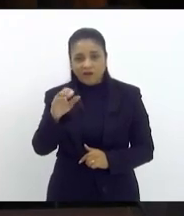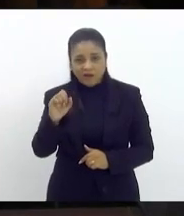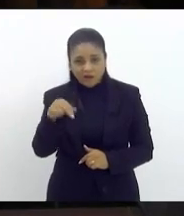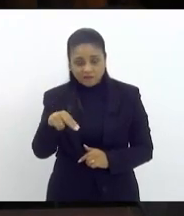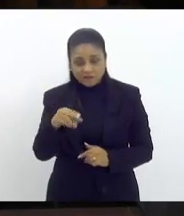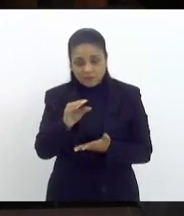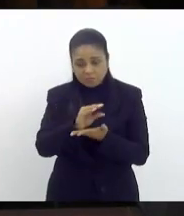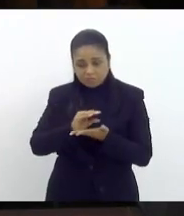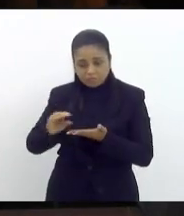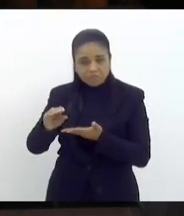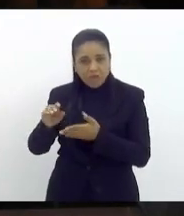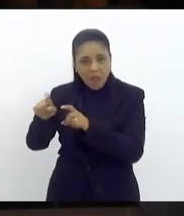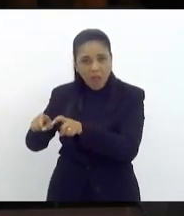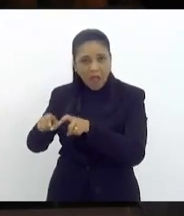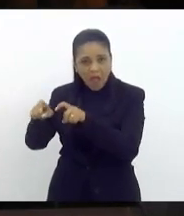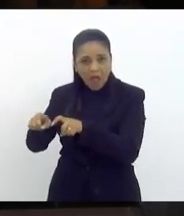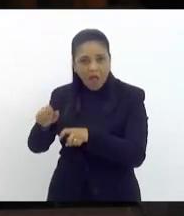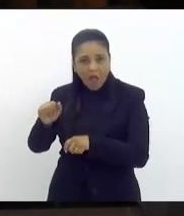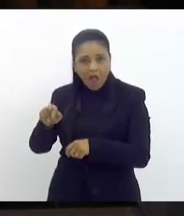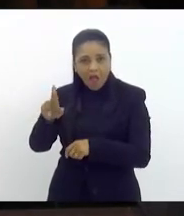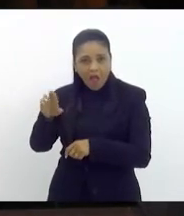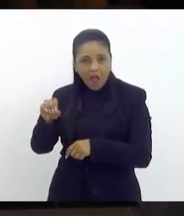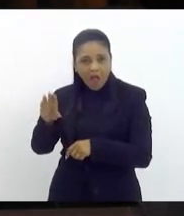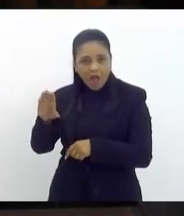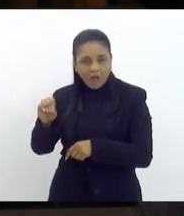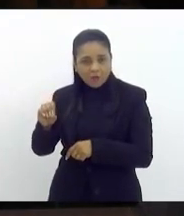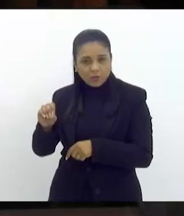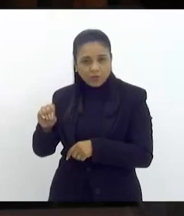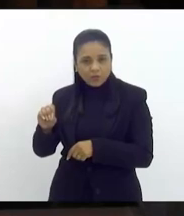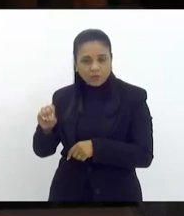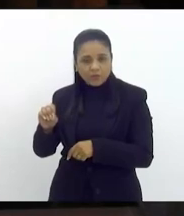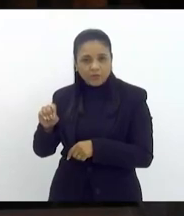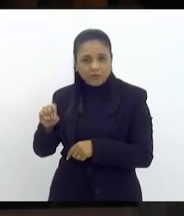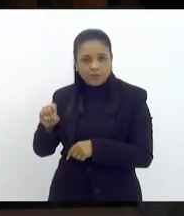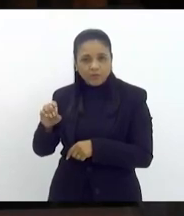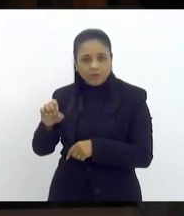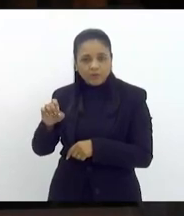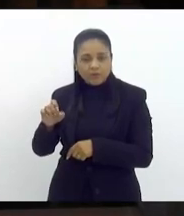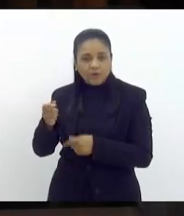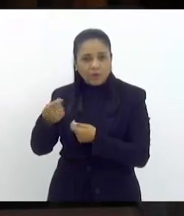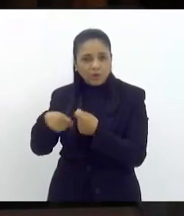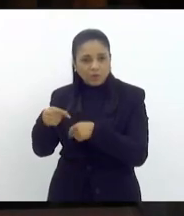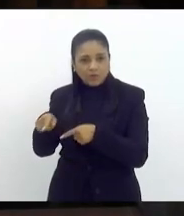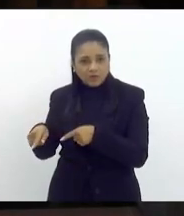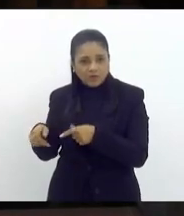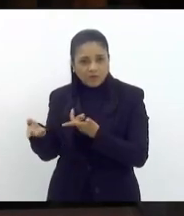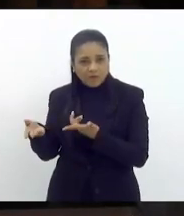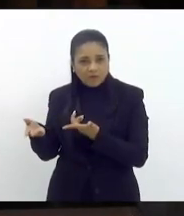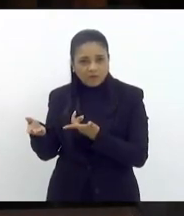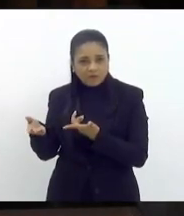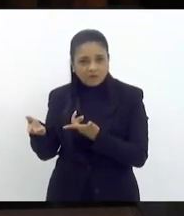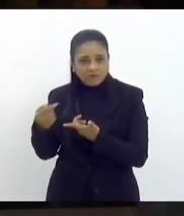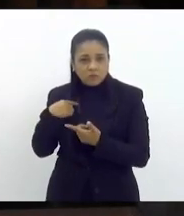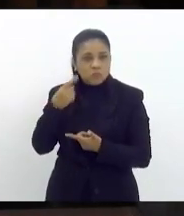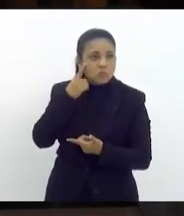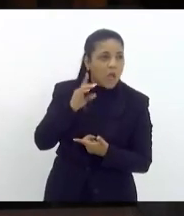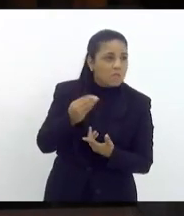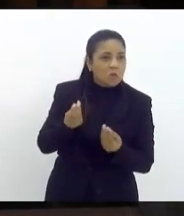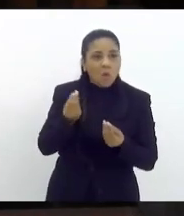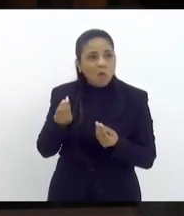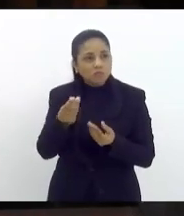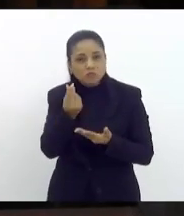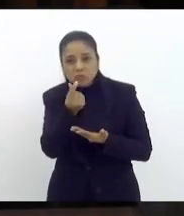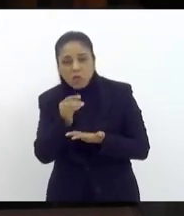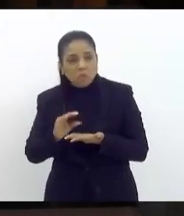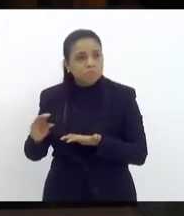isso é desenvolvimento econômico é fortalecer a agricultura a ematerra não pode ficar todo ano sem saber quanto vai ter de dinheiro